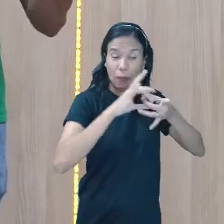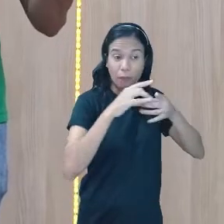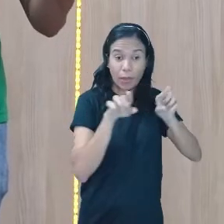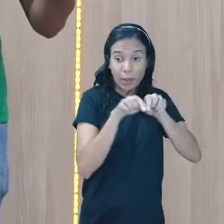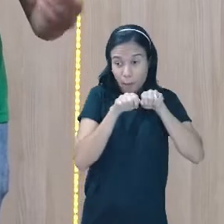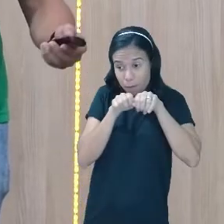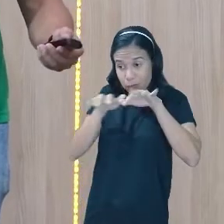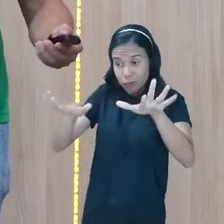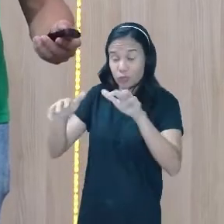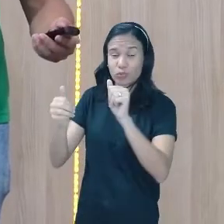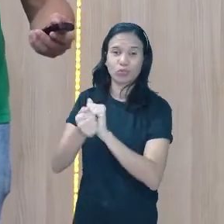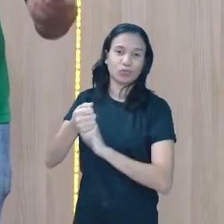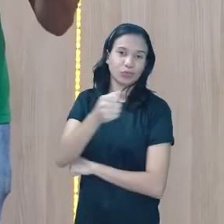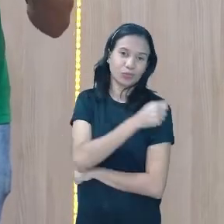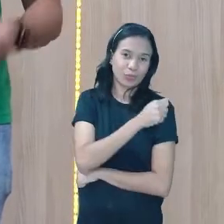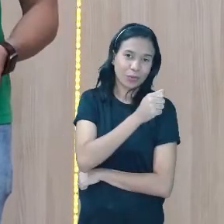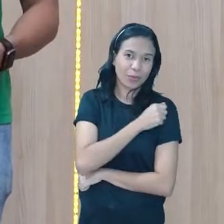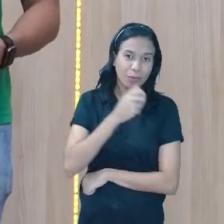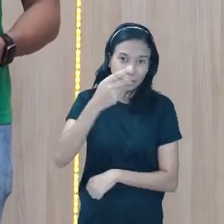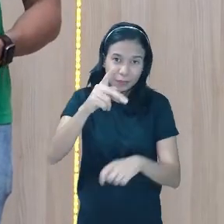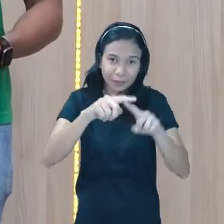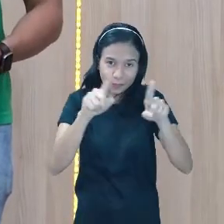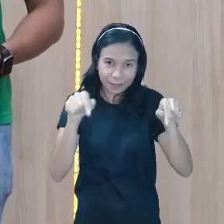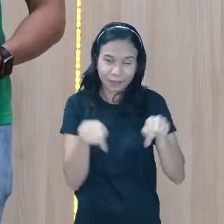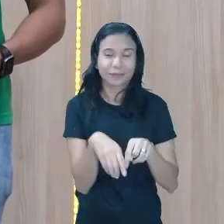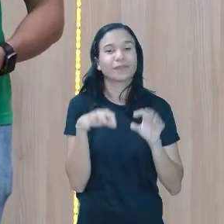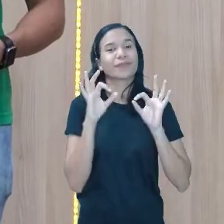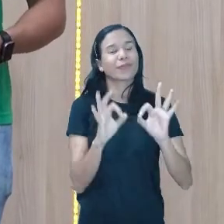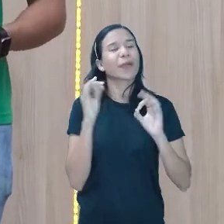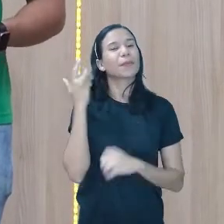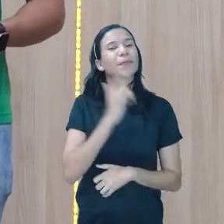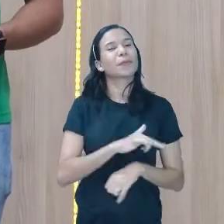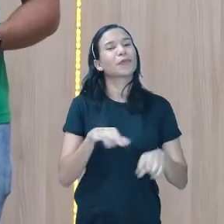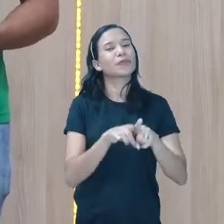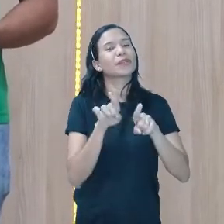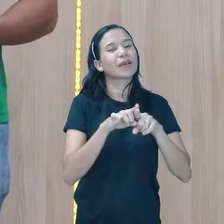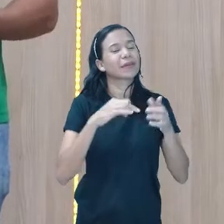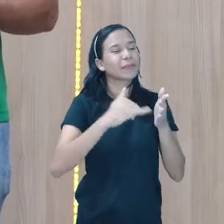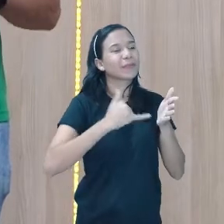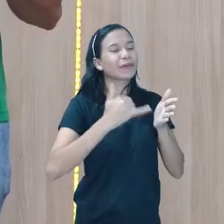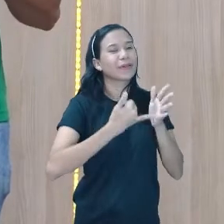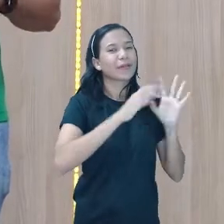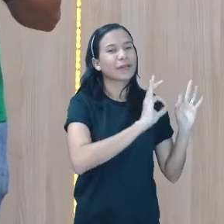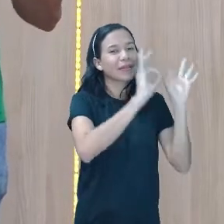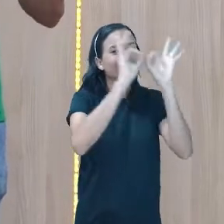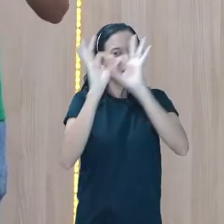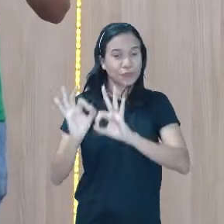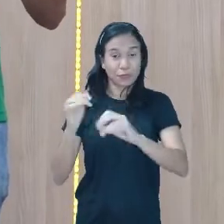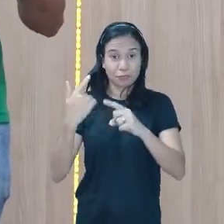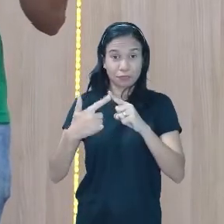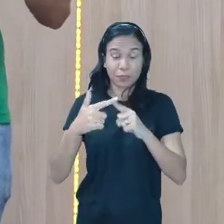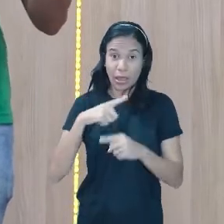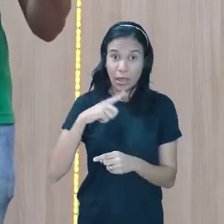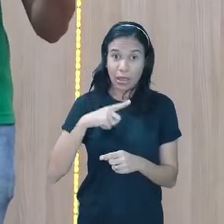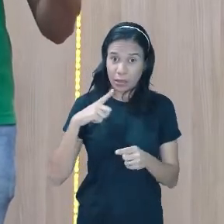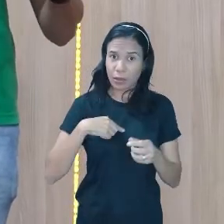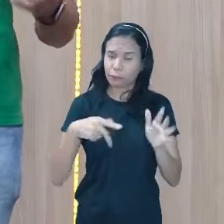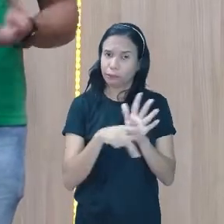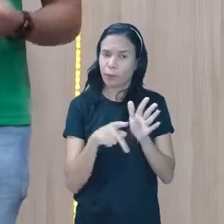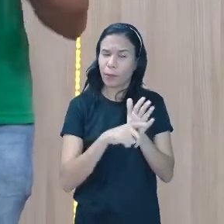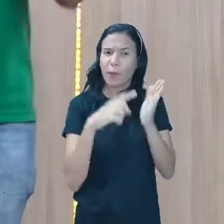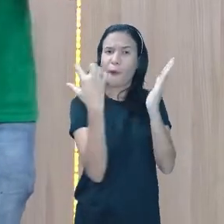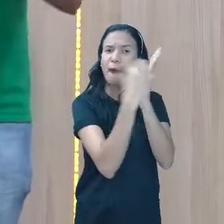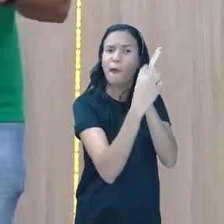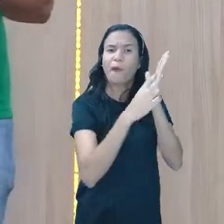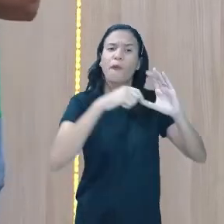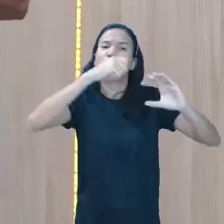Compartilhe aí com os alunos da sua turma, certo? Para que eles possam se inscrever, porque lá tem uma playlist,